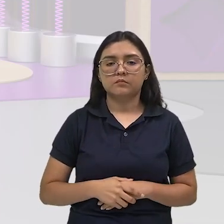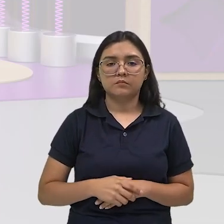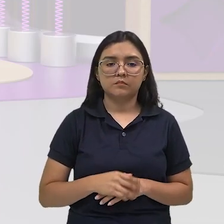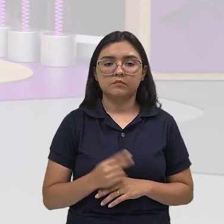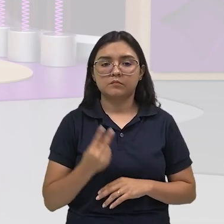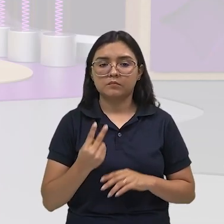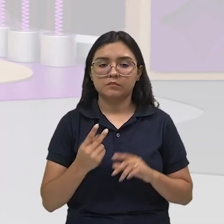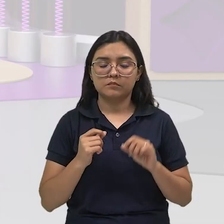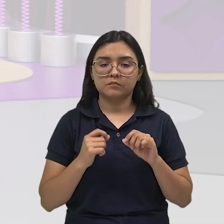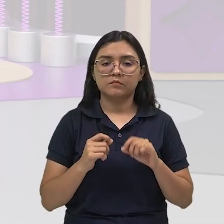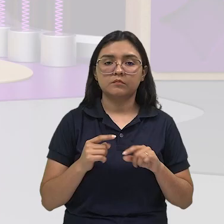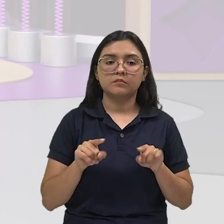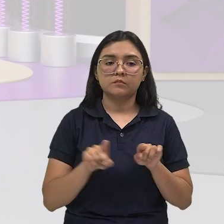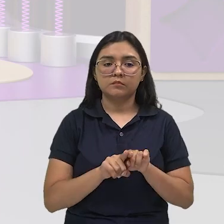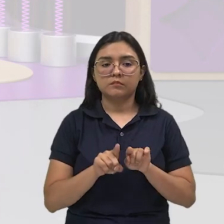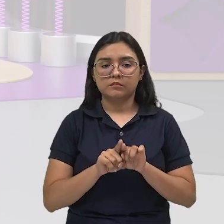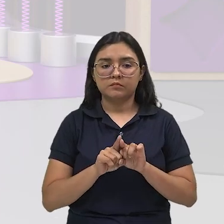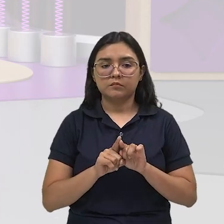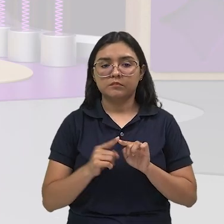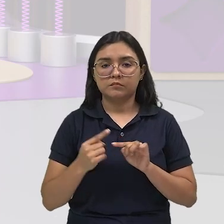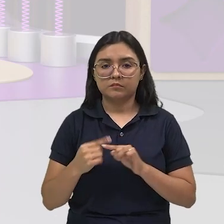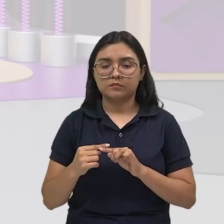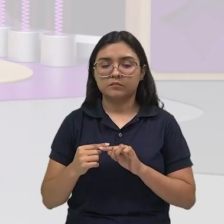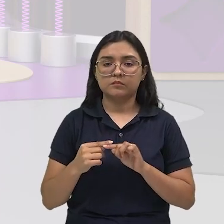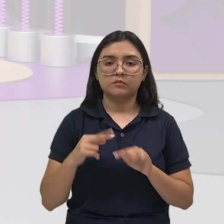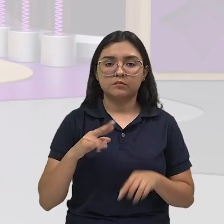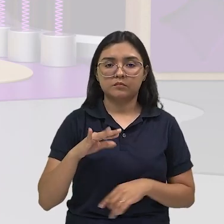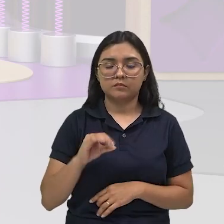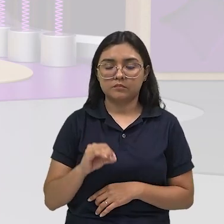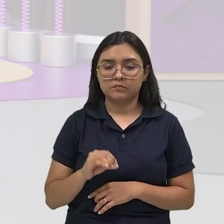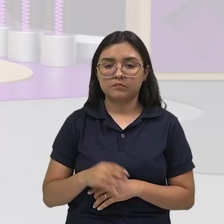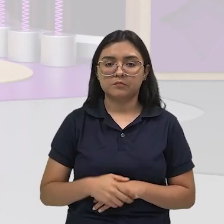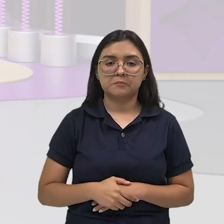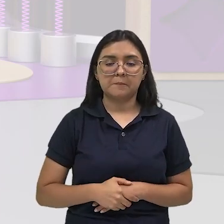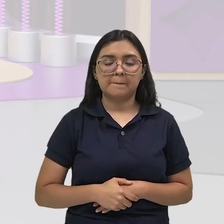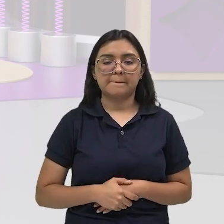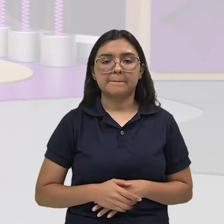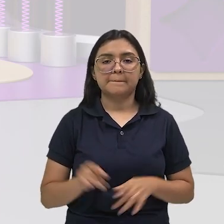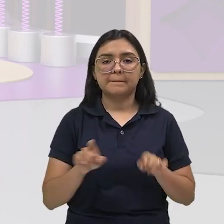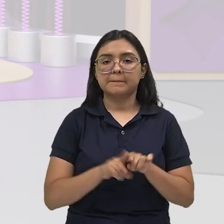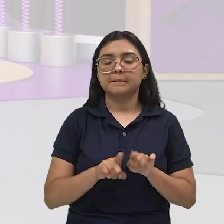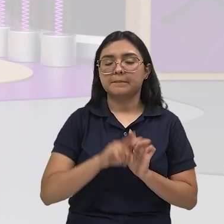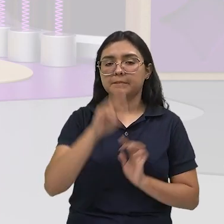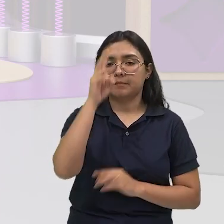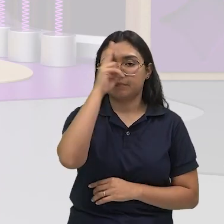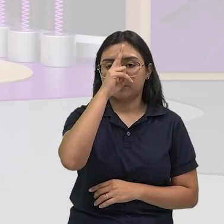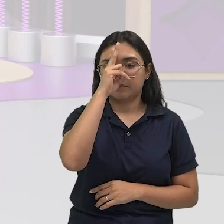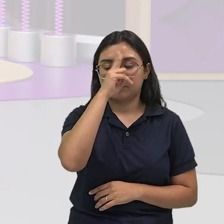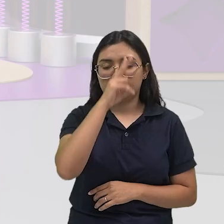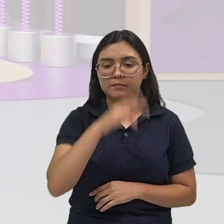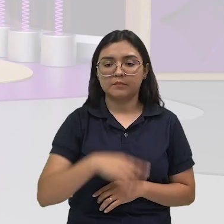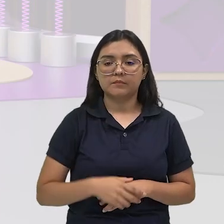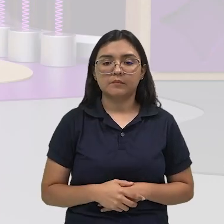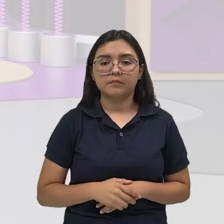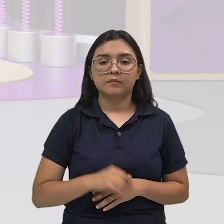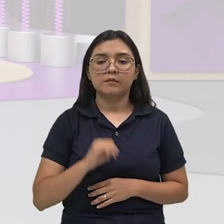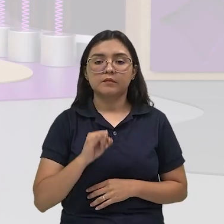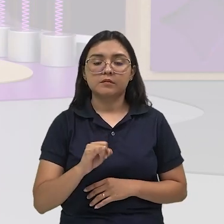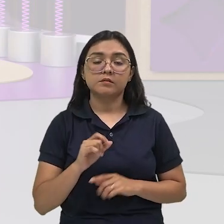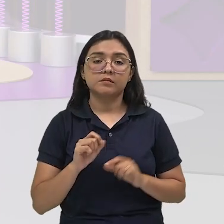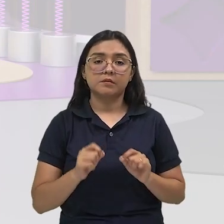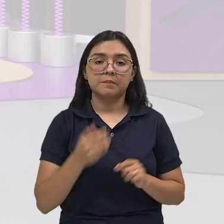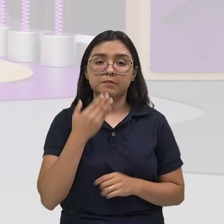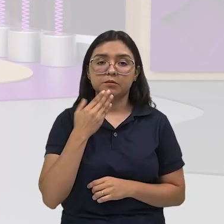2 vezes o raio. Beleza? Uma outra coisa que eu tenho que lembrar, se o problema vier dizendo para